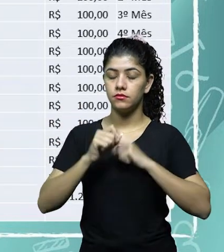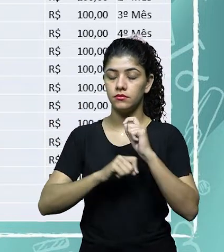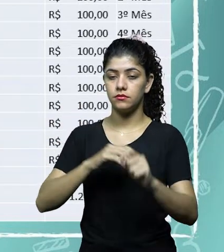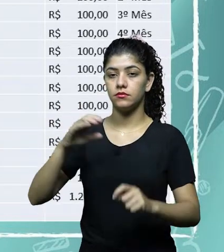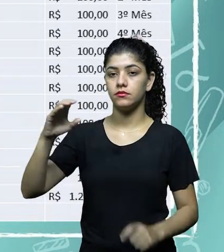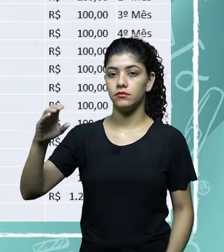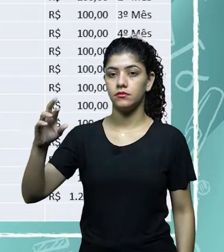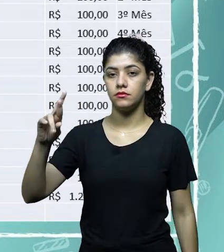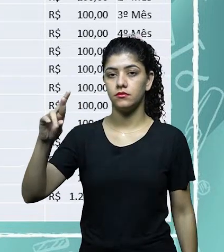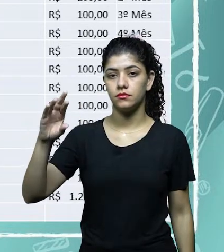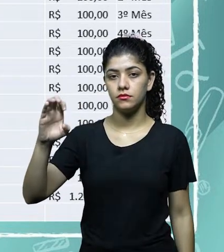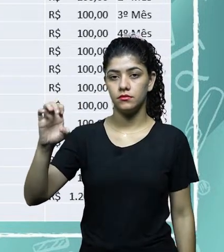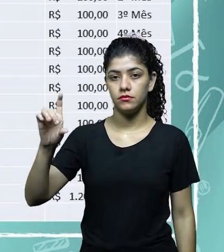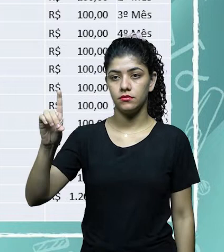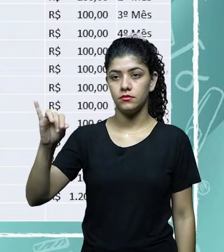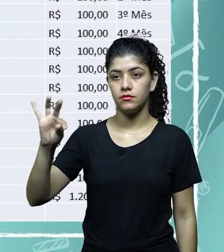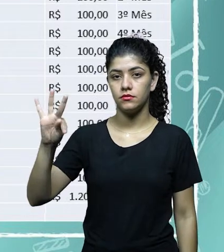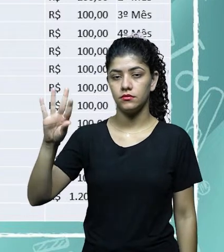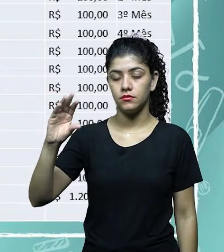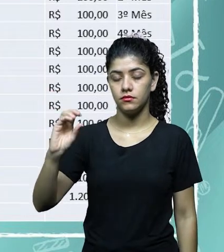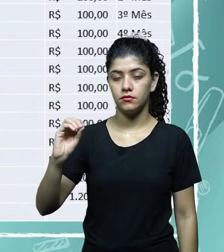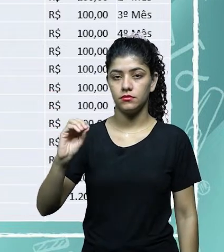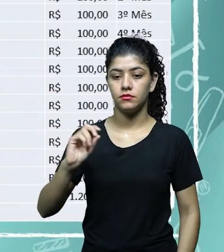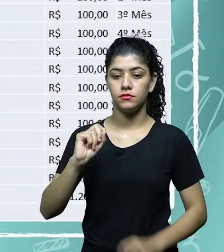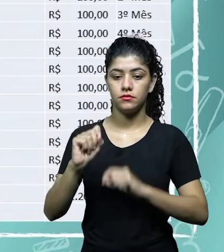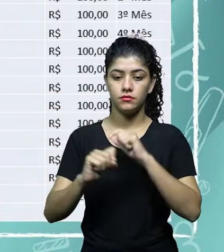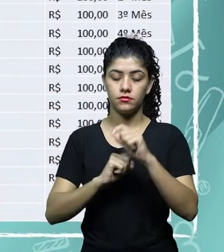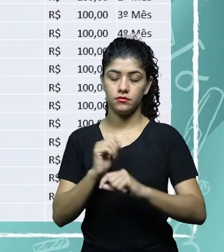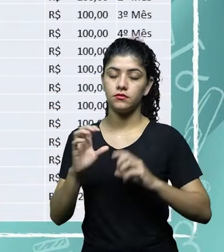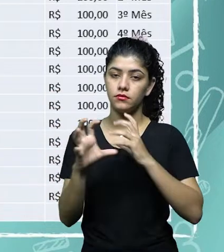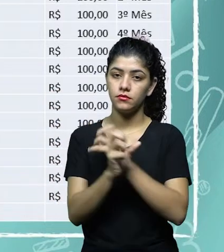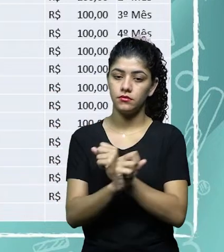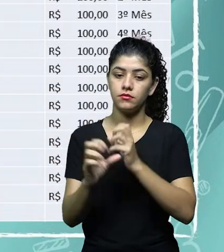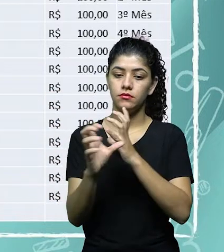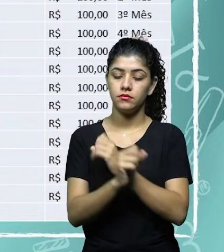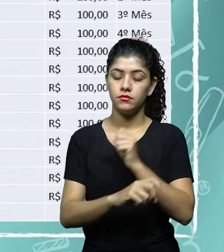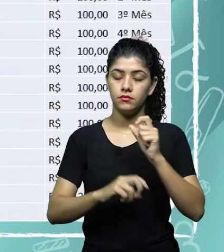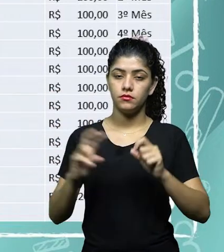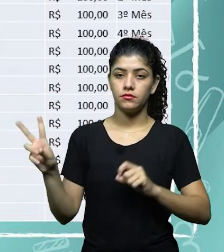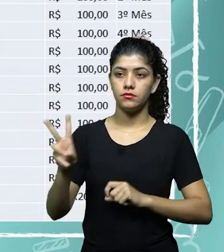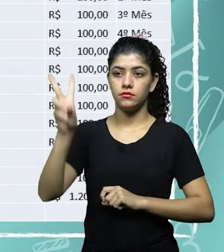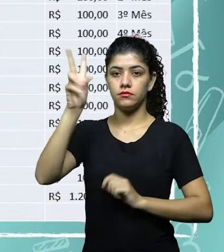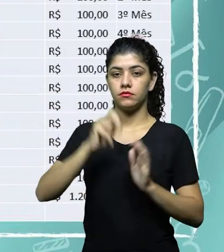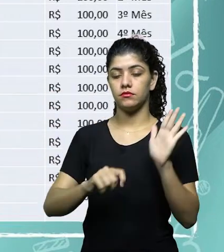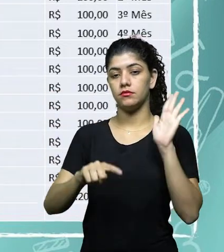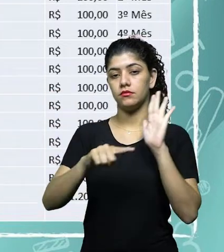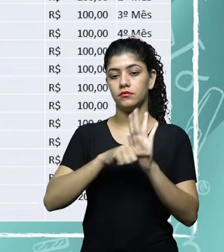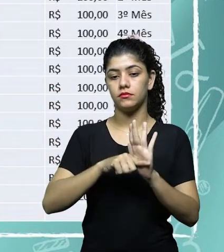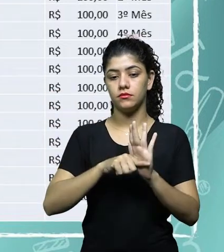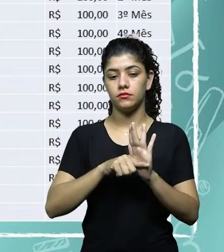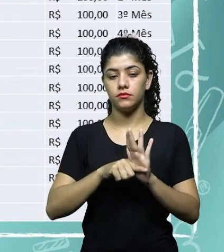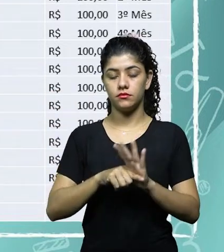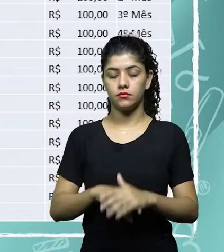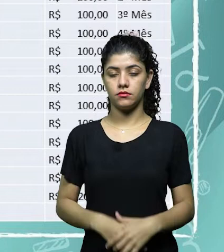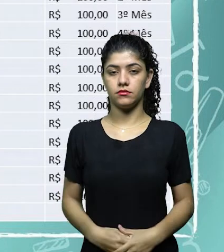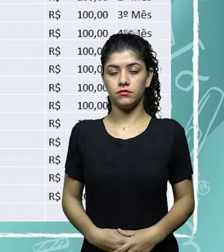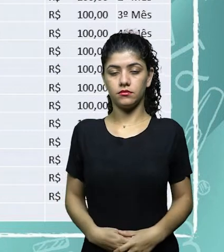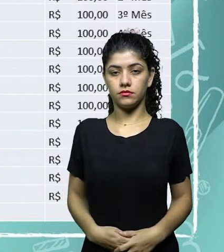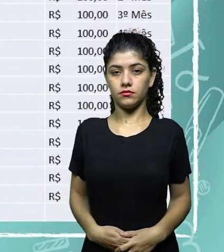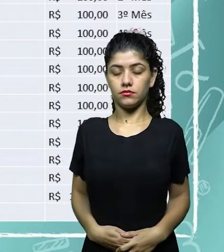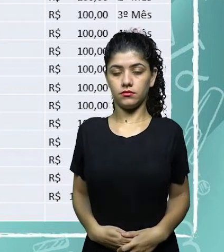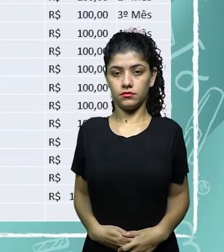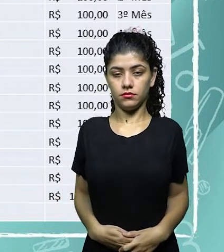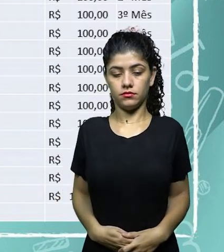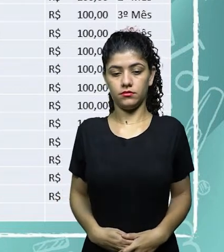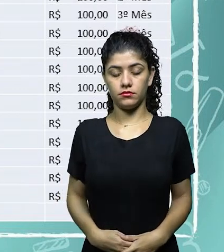tem que fazer aqui o quê? Um crédito, uma saída, né? Como eu falei, na contabilidade o crédito é o valor negativo. Então aqui é uma